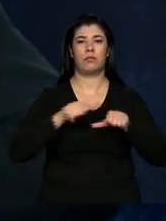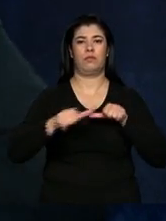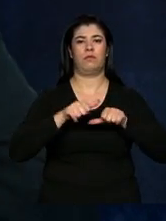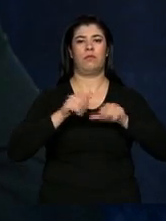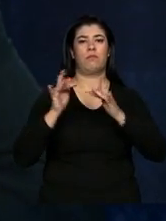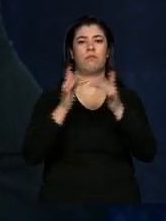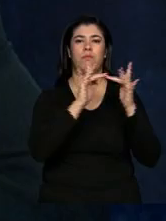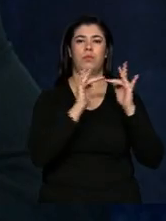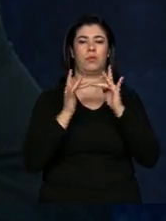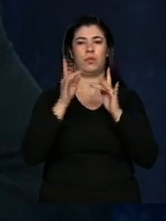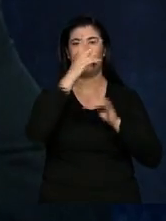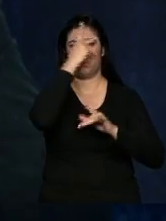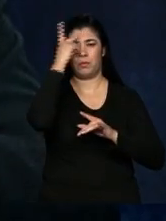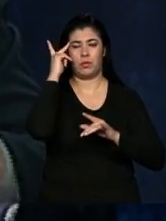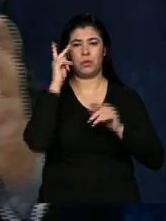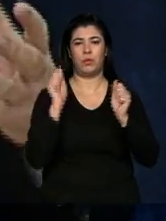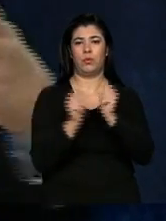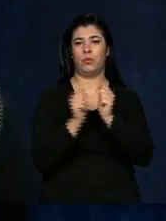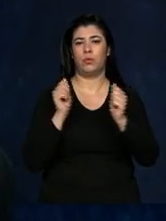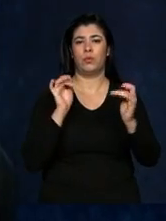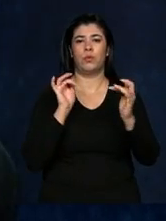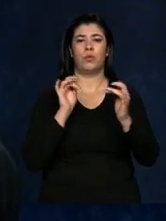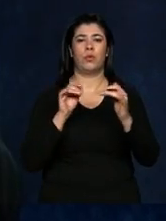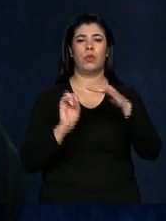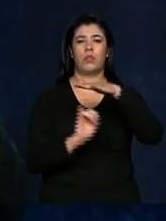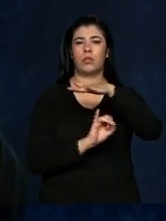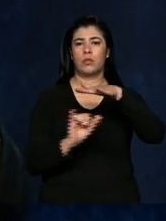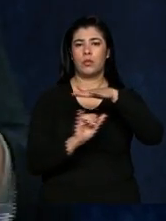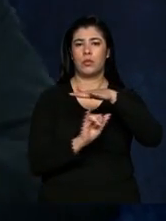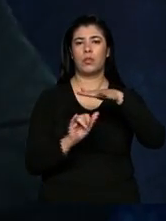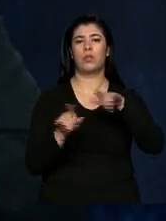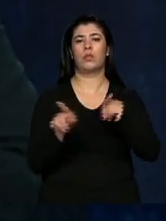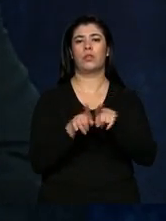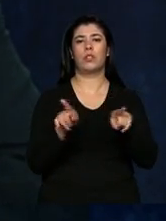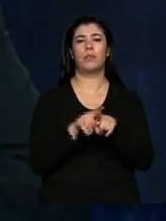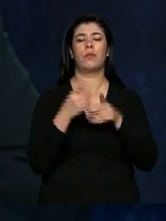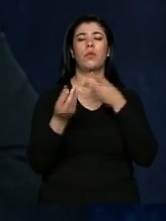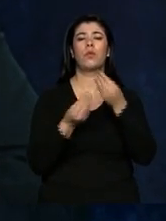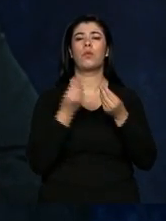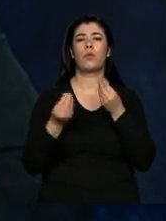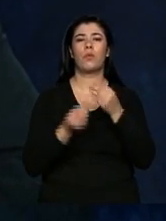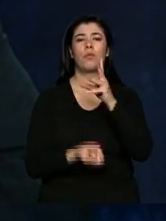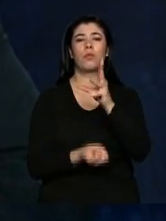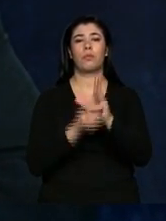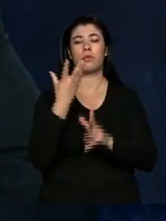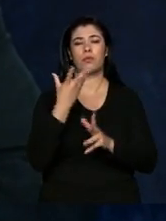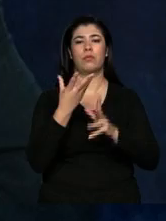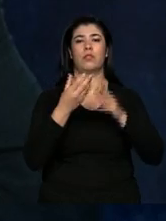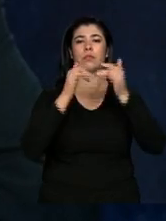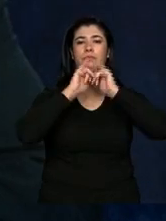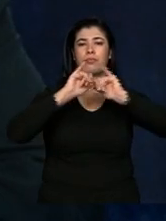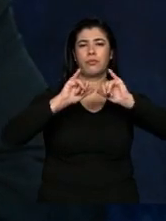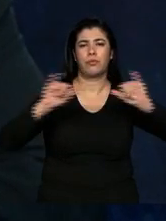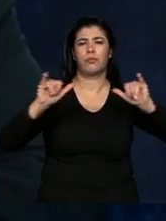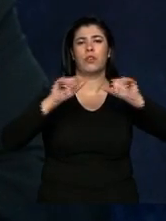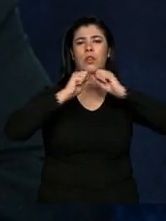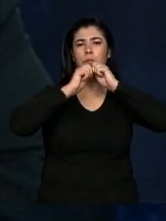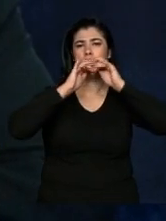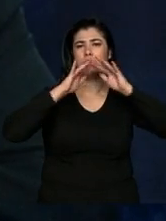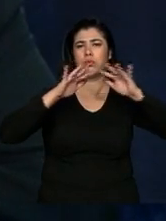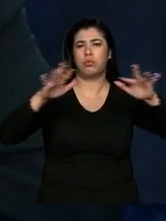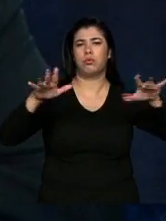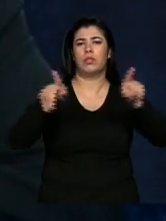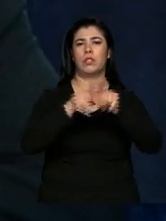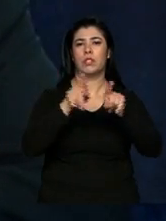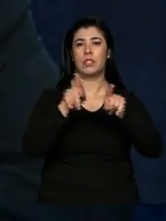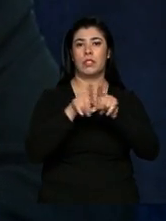instituições com as as formas de ação da informação da produção da distribuição e do